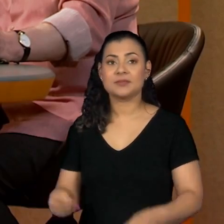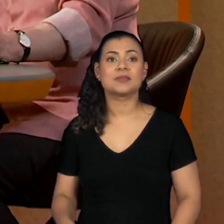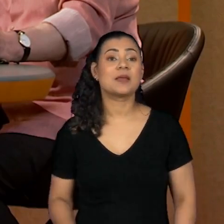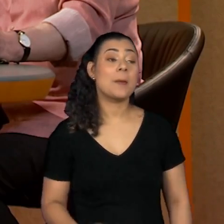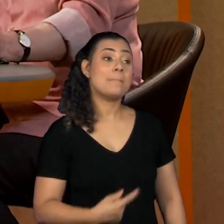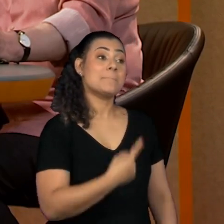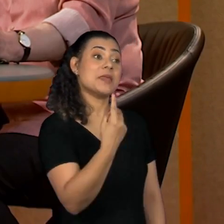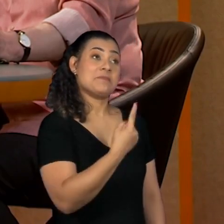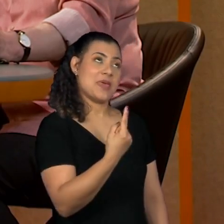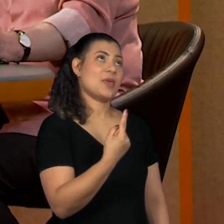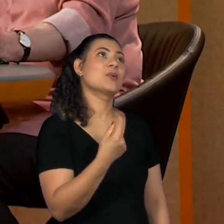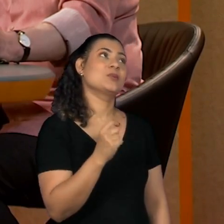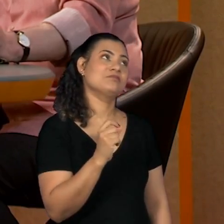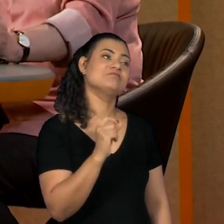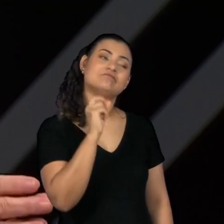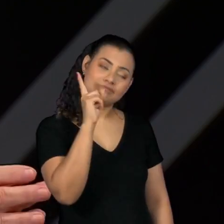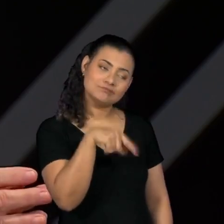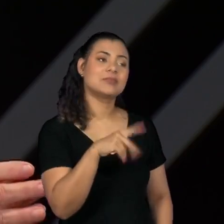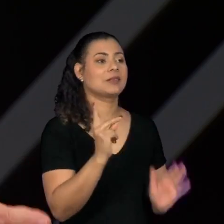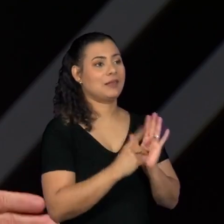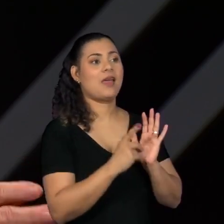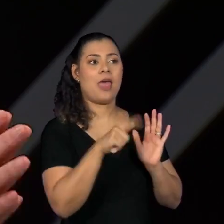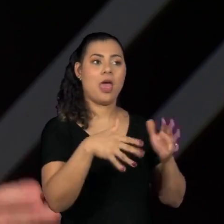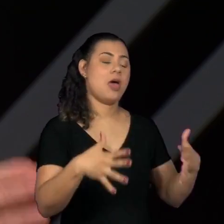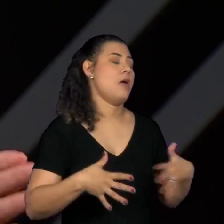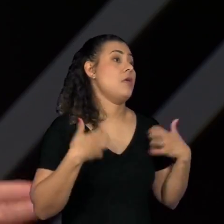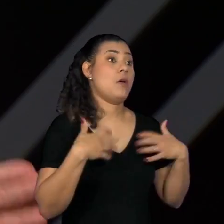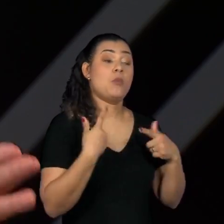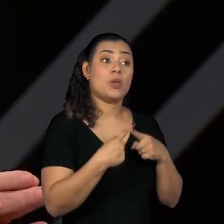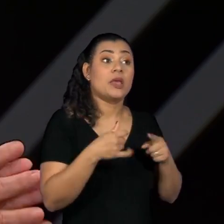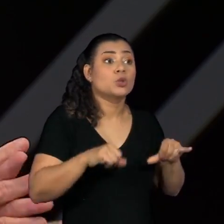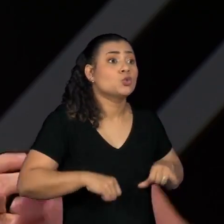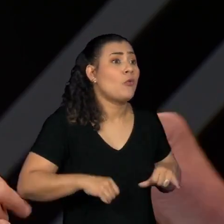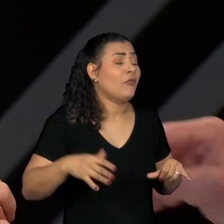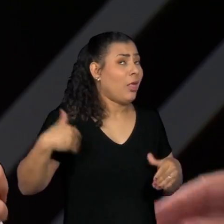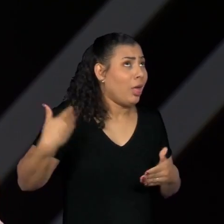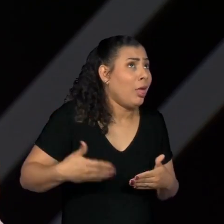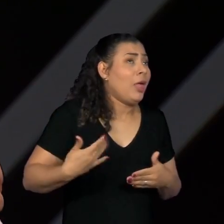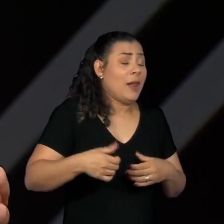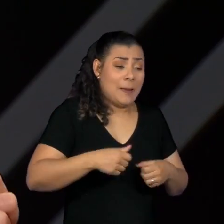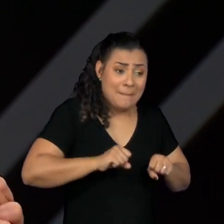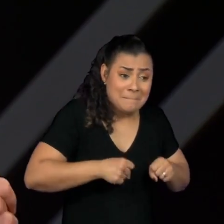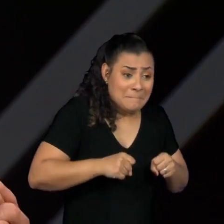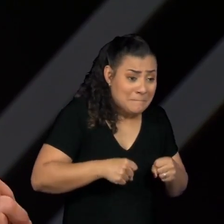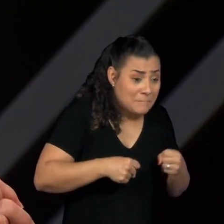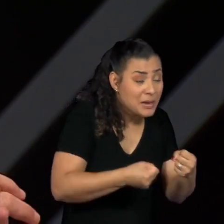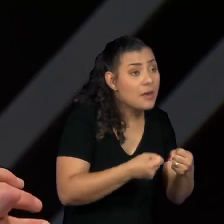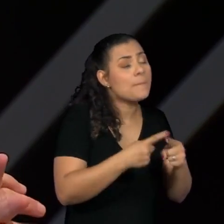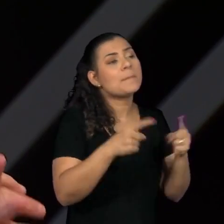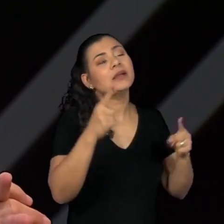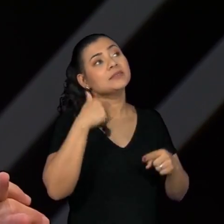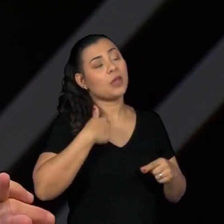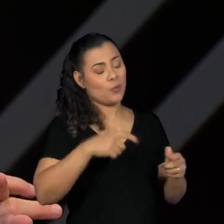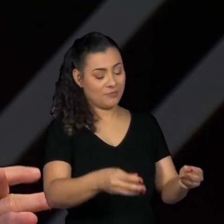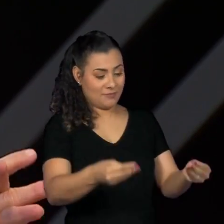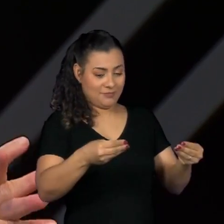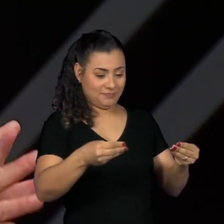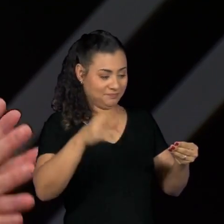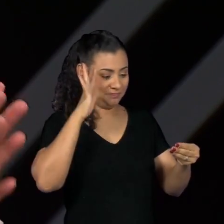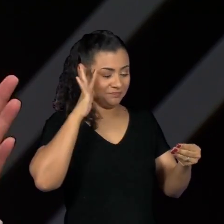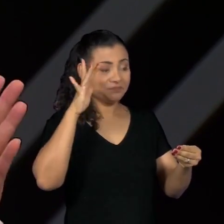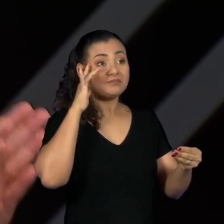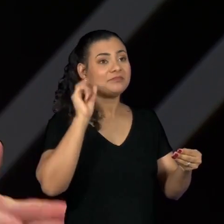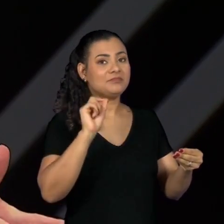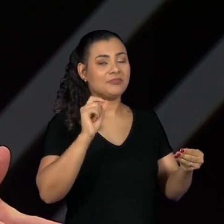Primeiro foi uma alegria muito grande, porque foi muito sofrido, né? Mas o que passou pela minha cabeça foi,